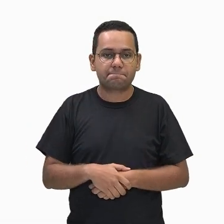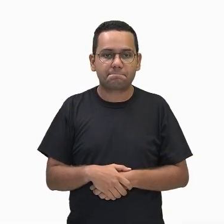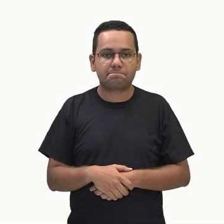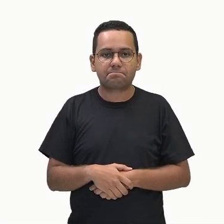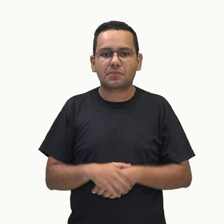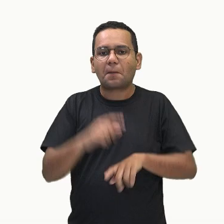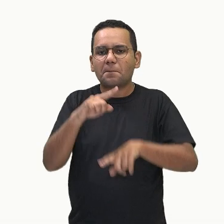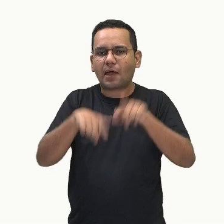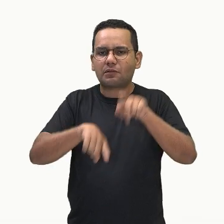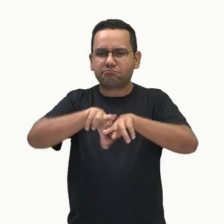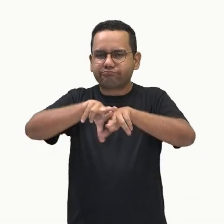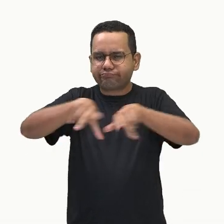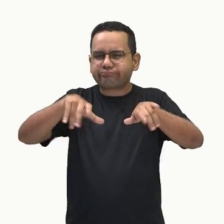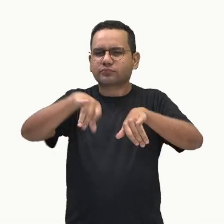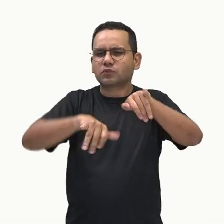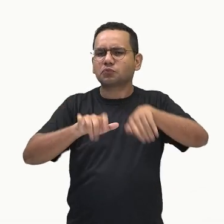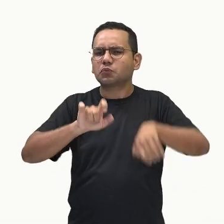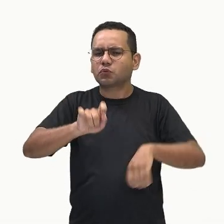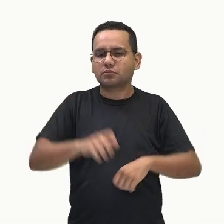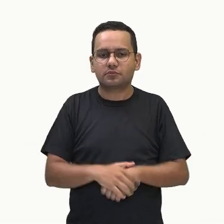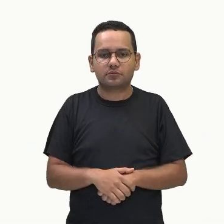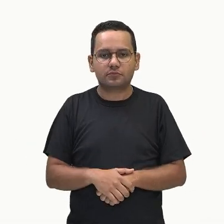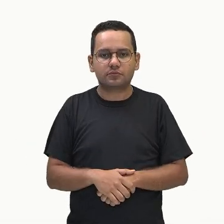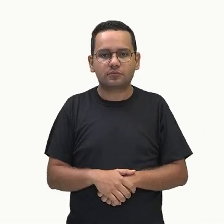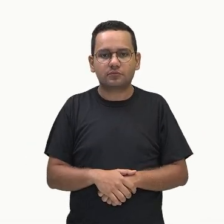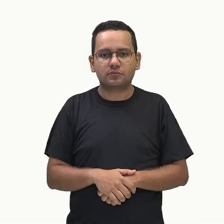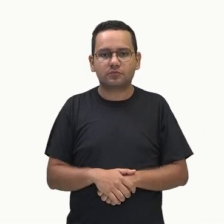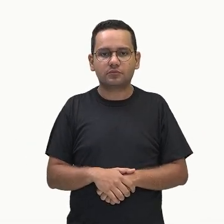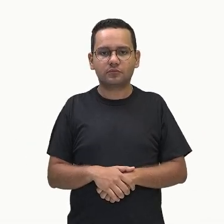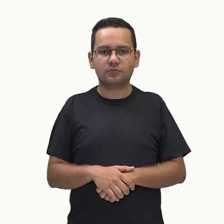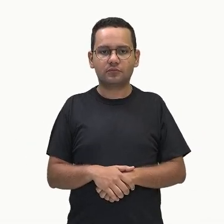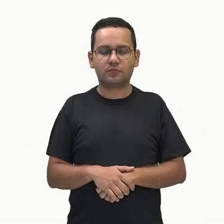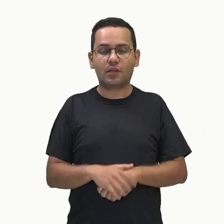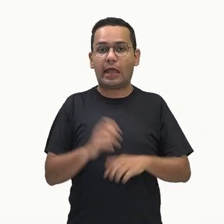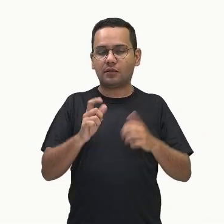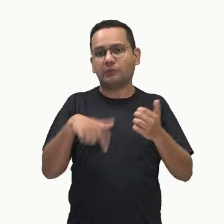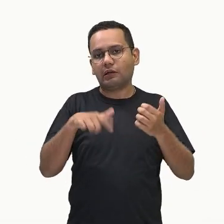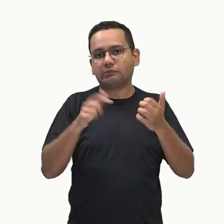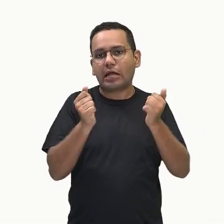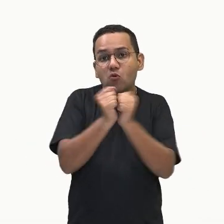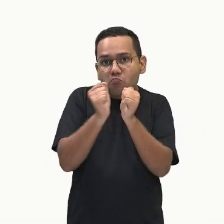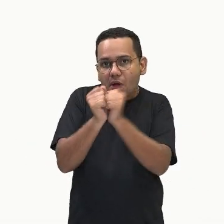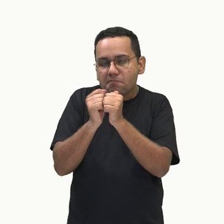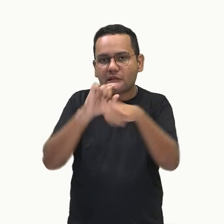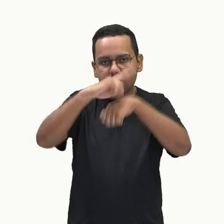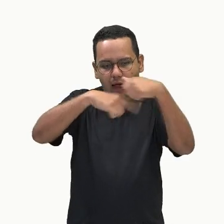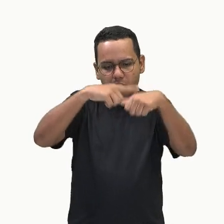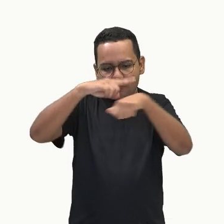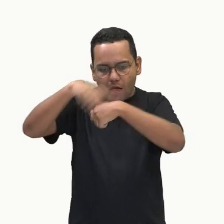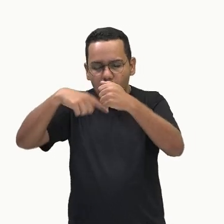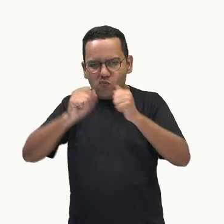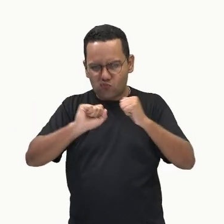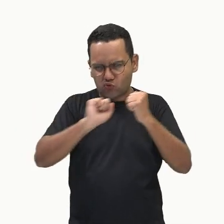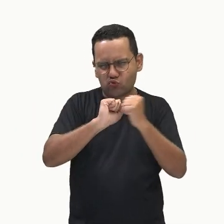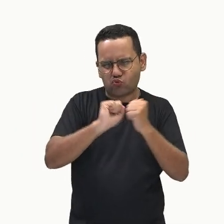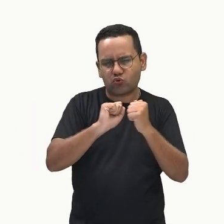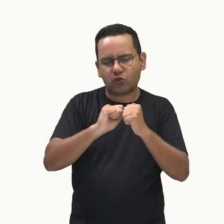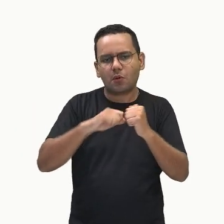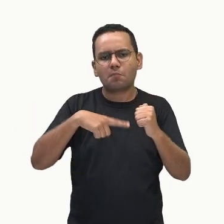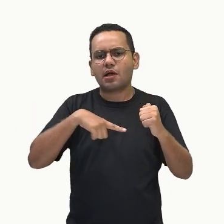elementos químicos correspondem ao agrupamento de átomos que se apresentam a